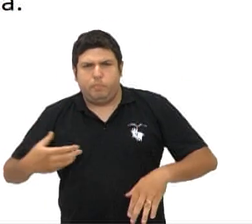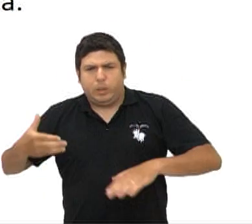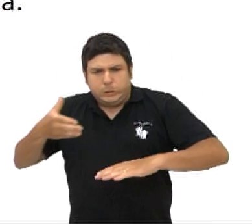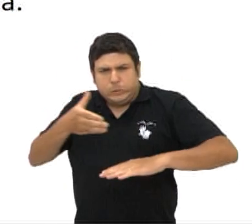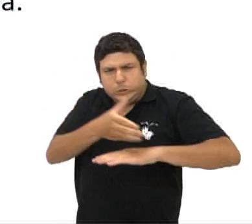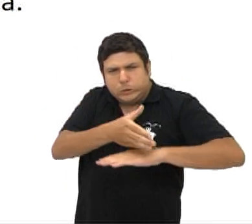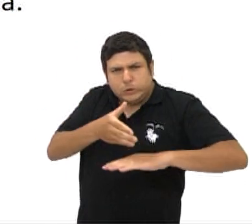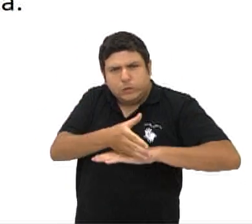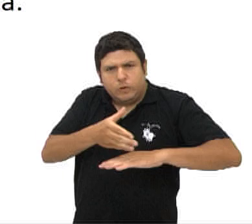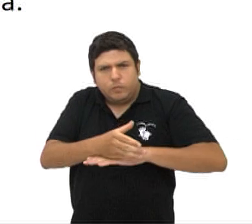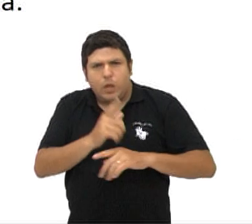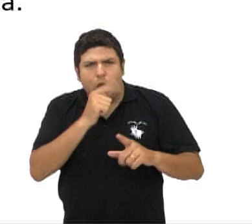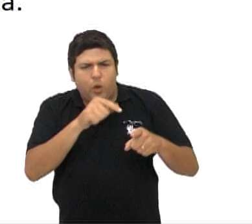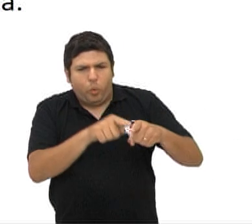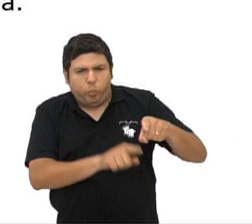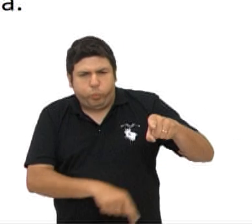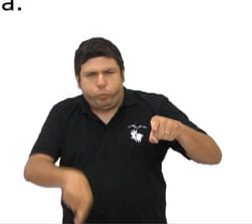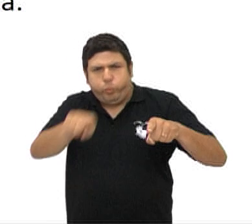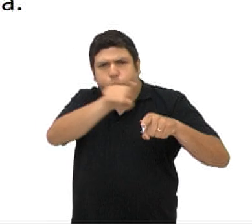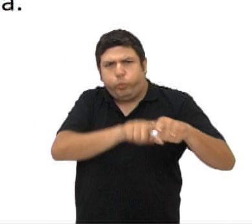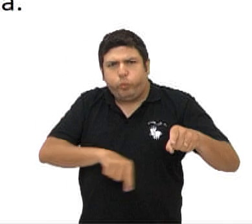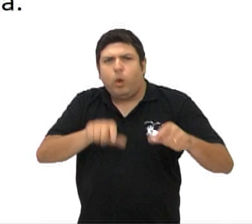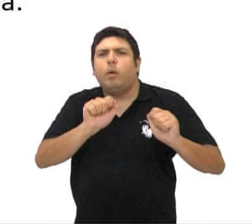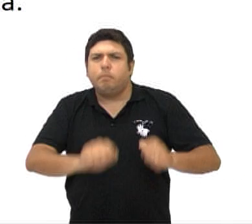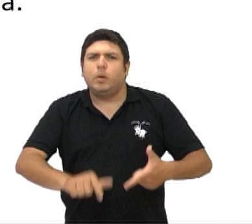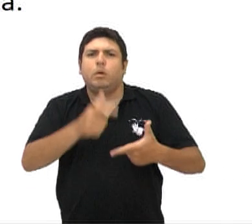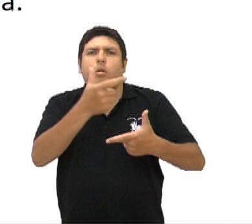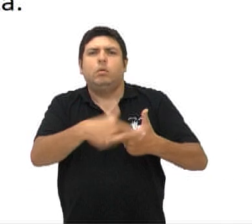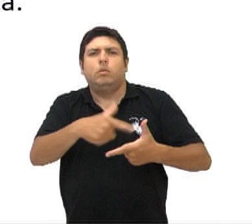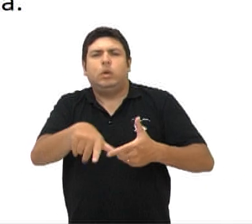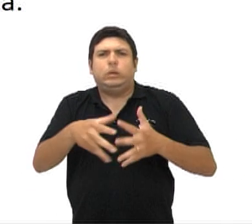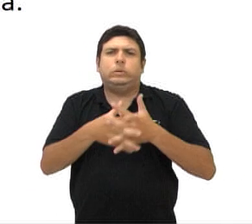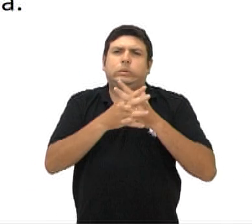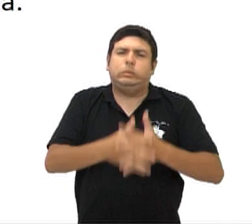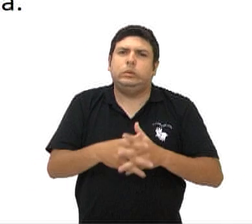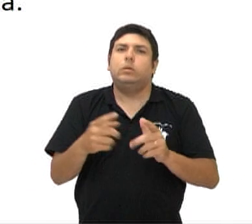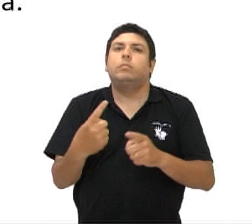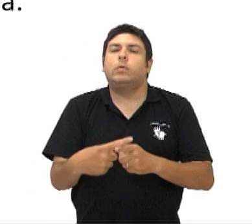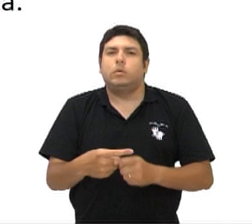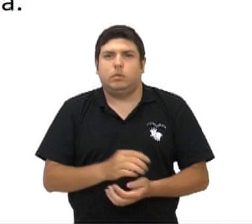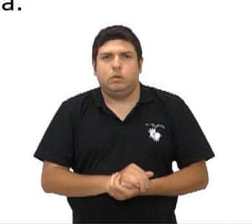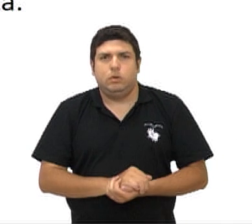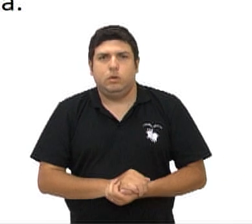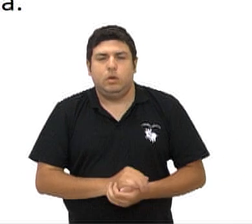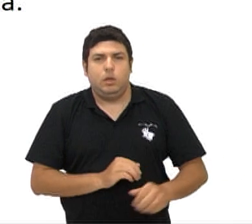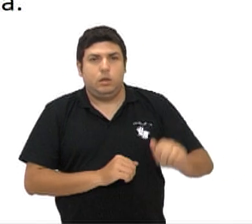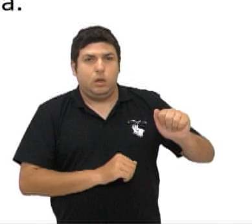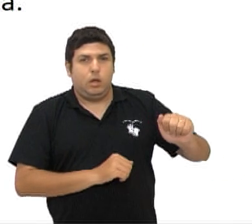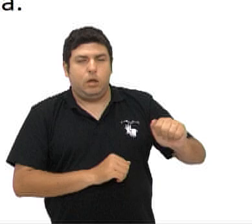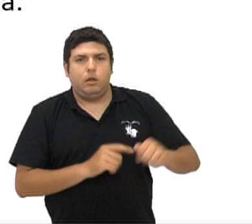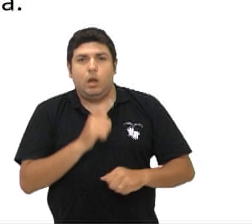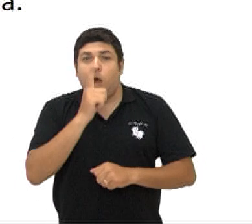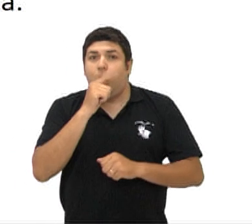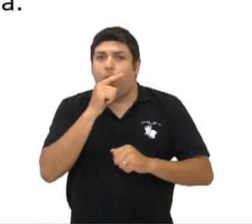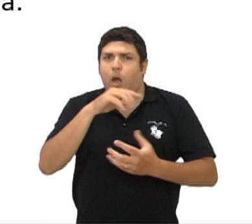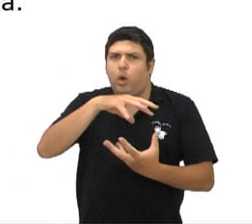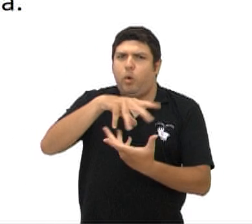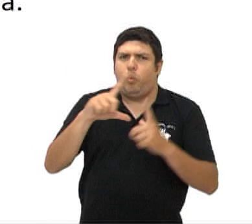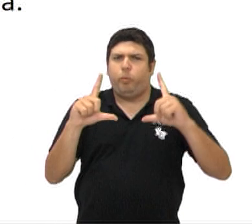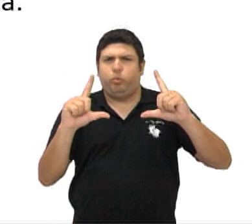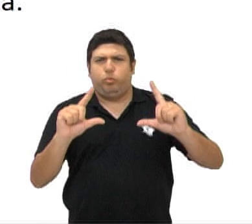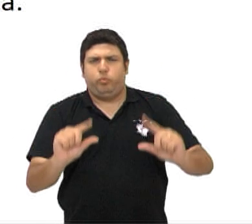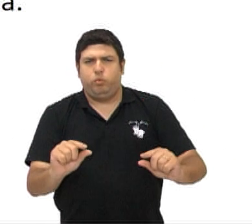ciclo da água e podem resultar em uma crise hídrica, pois, letra A, diminuem a quantidade total de água no